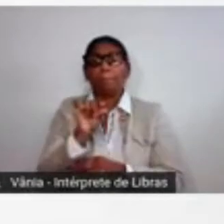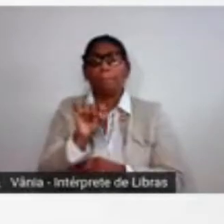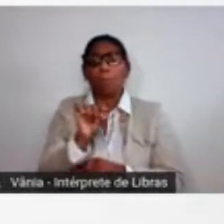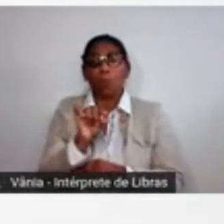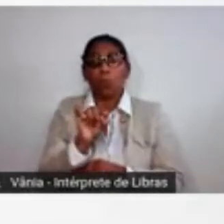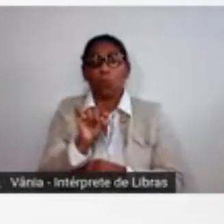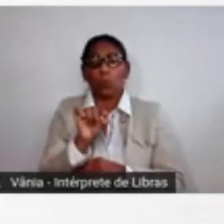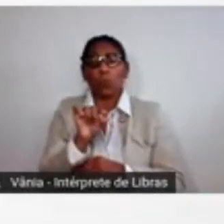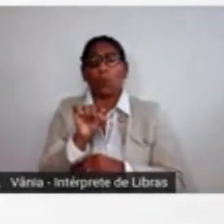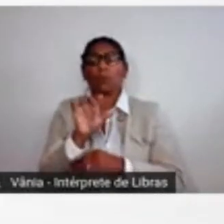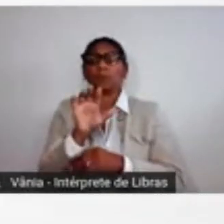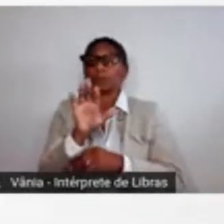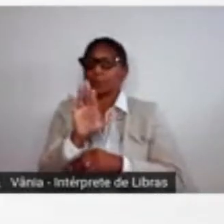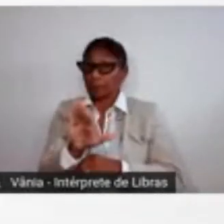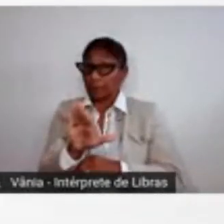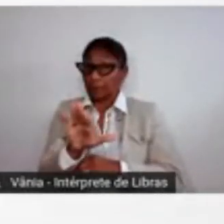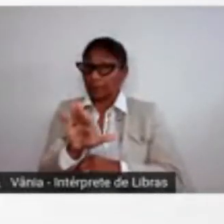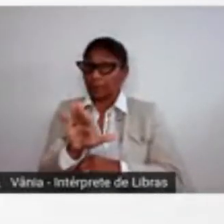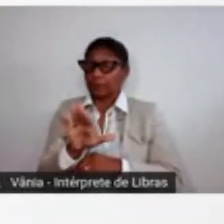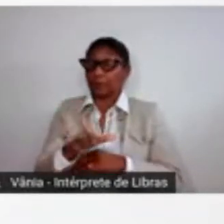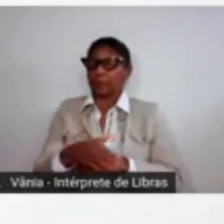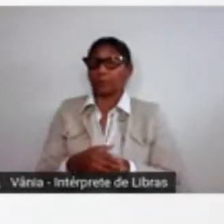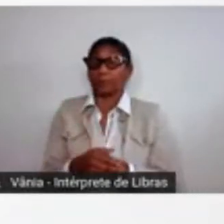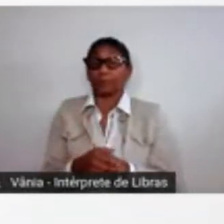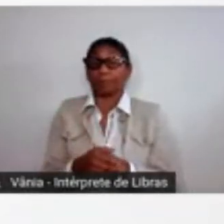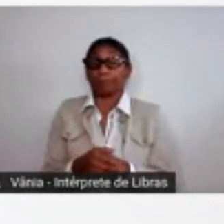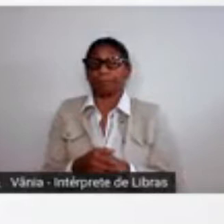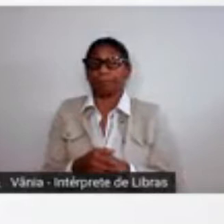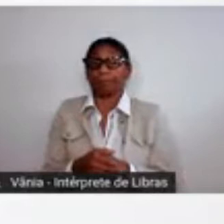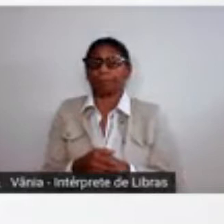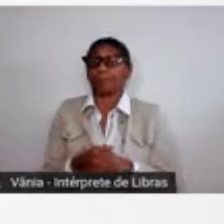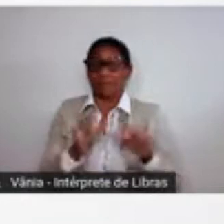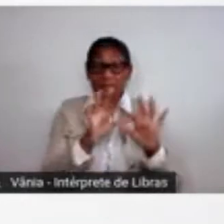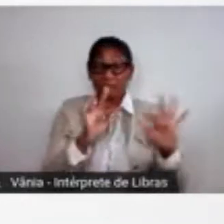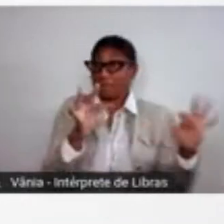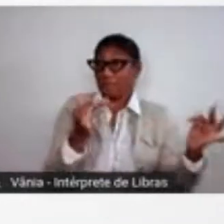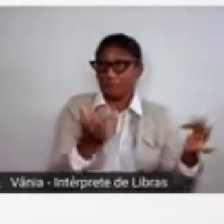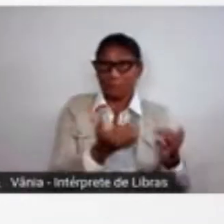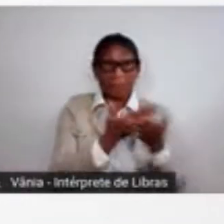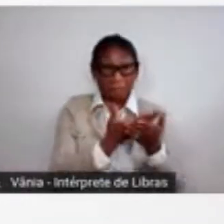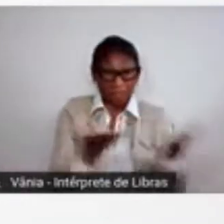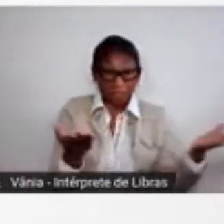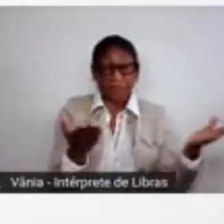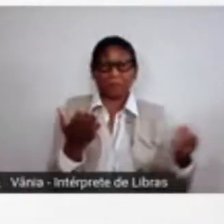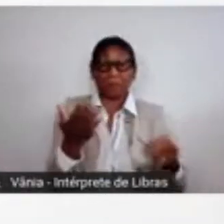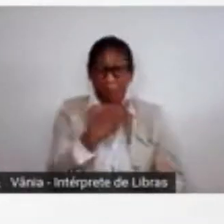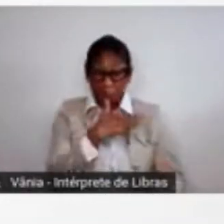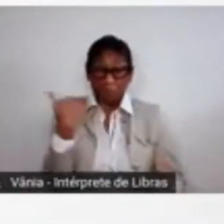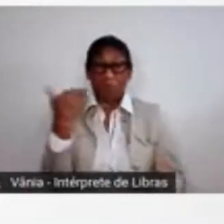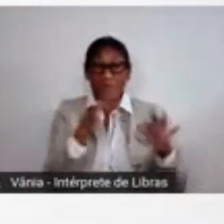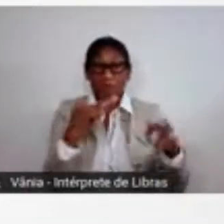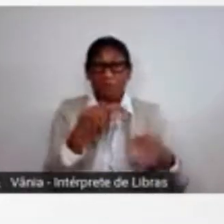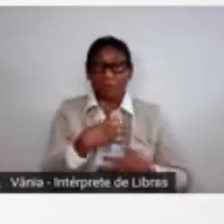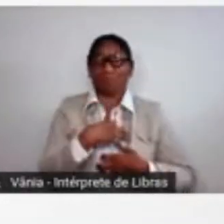índice baixo de letalidade, para as famílias e para os amigos que perderam alguém querido, é